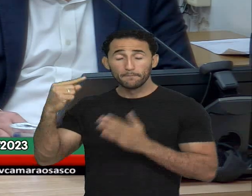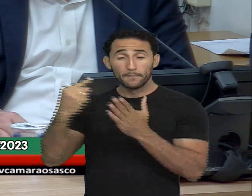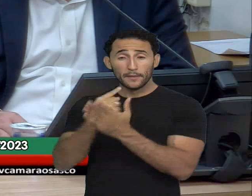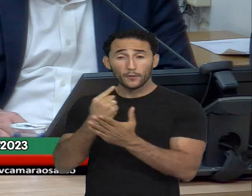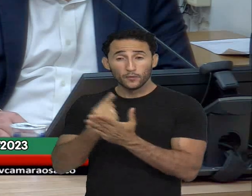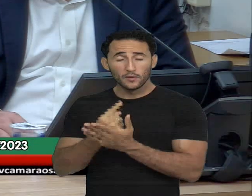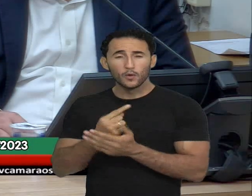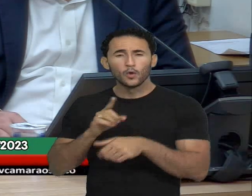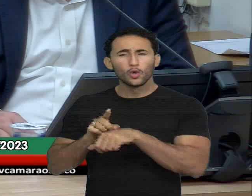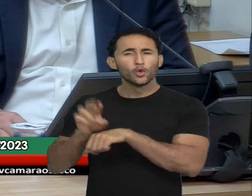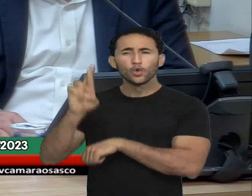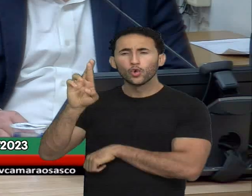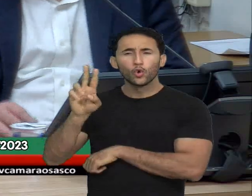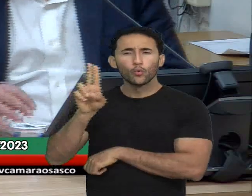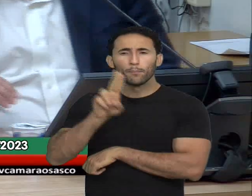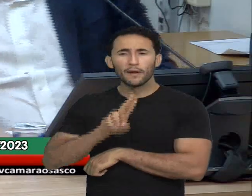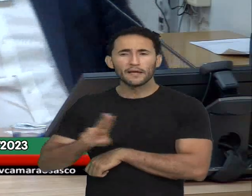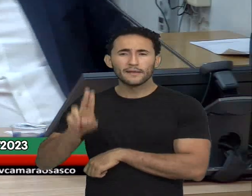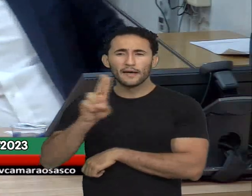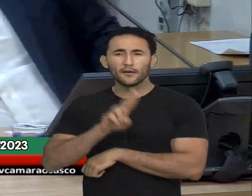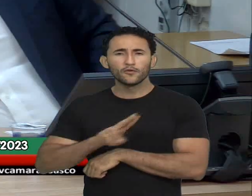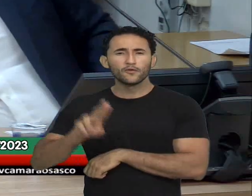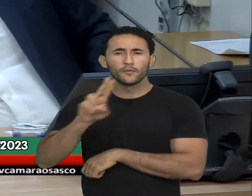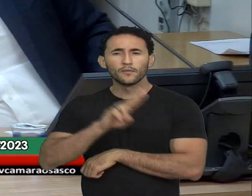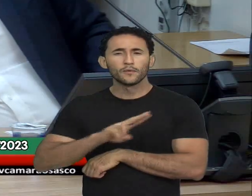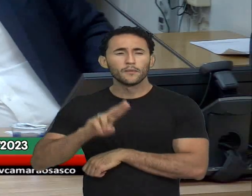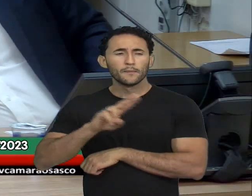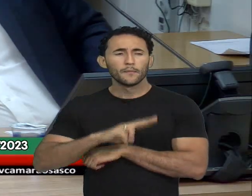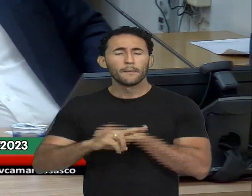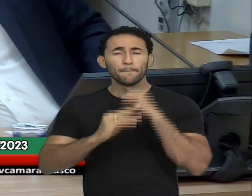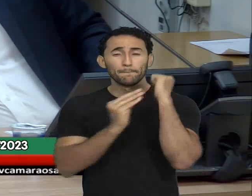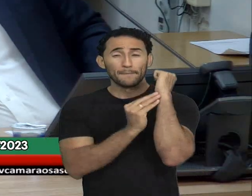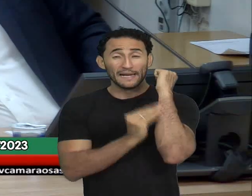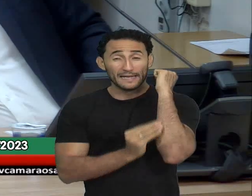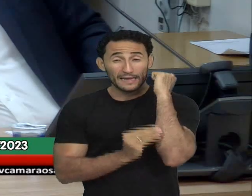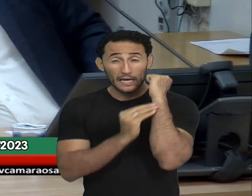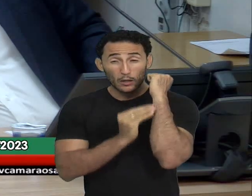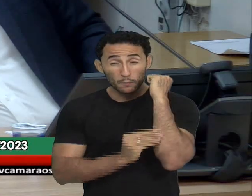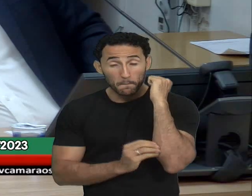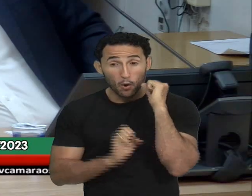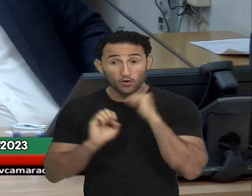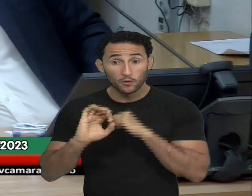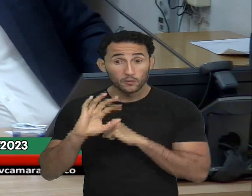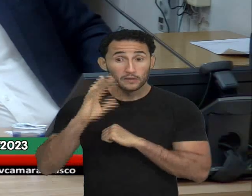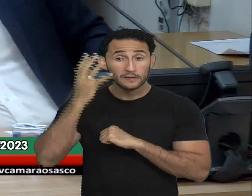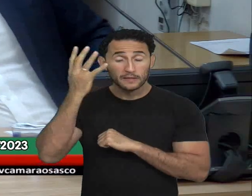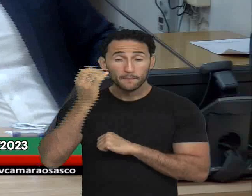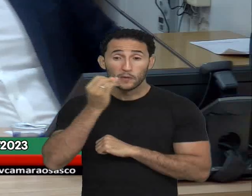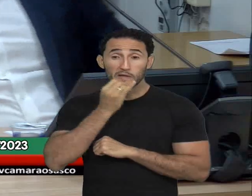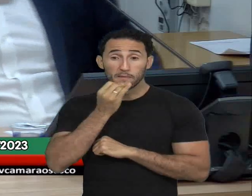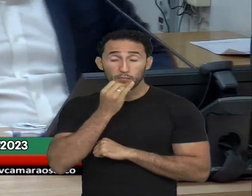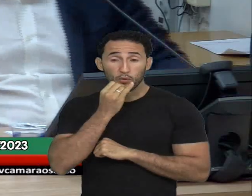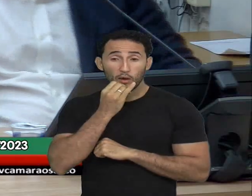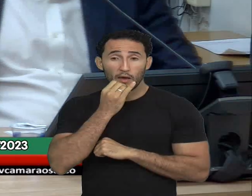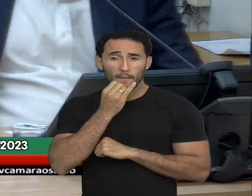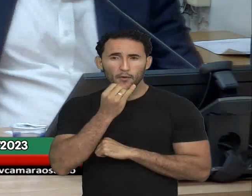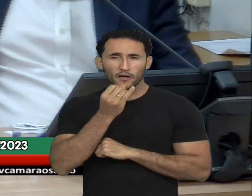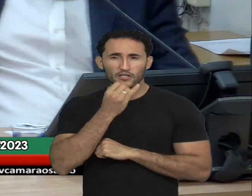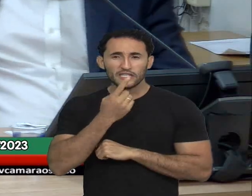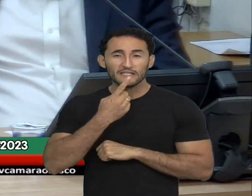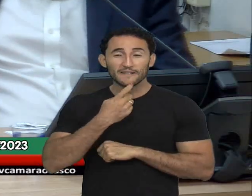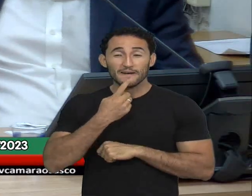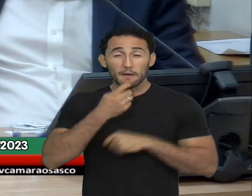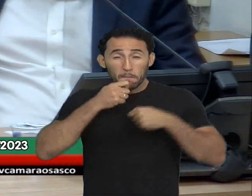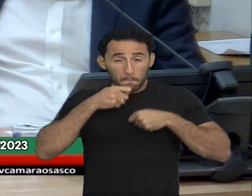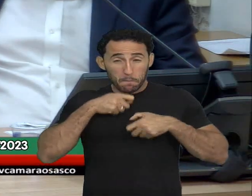de plaquetários ou anticoagulante pode provocar hemorragias? Doutor, você pode